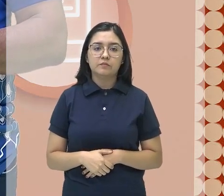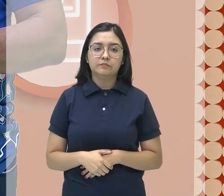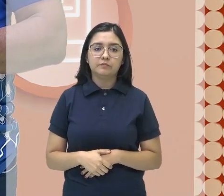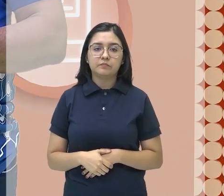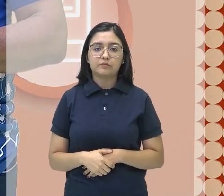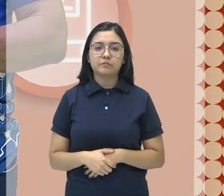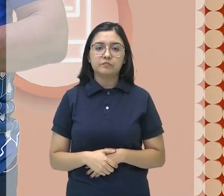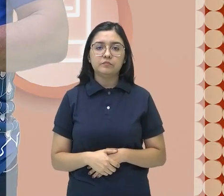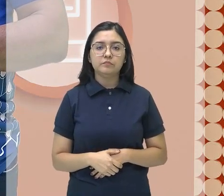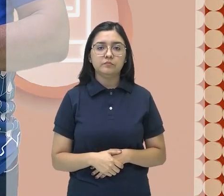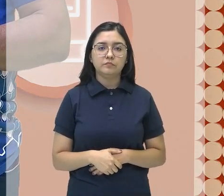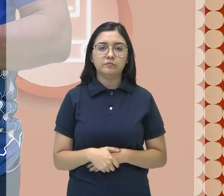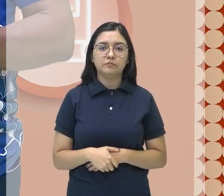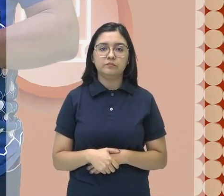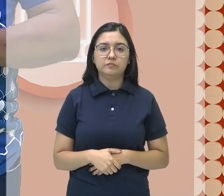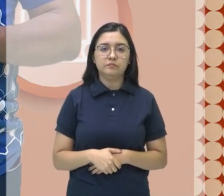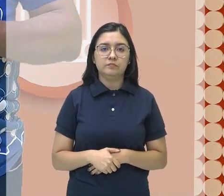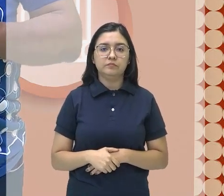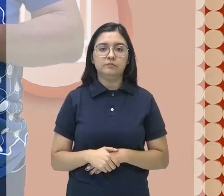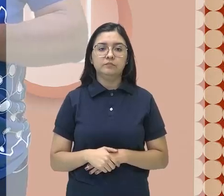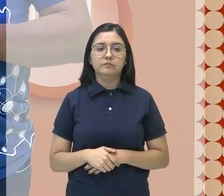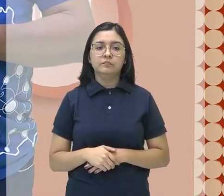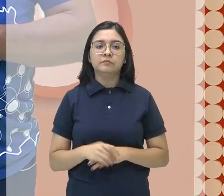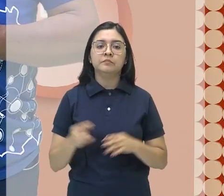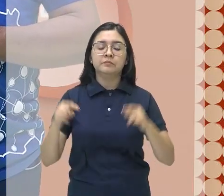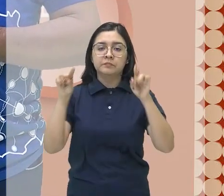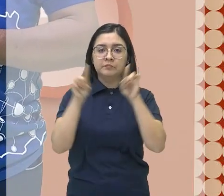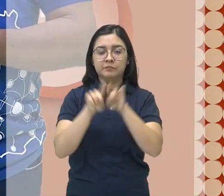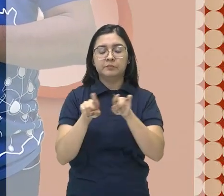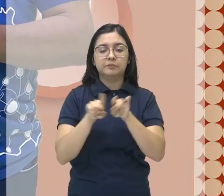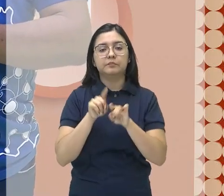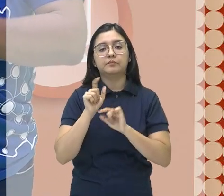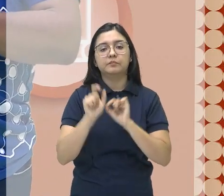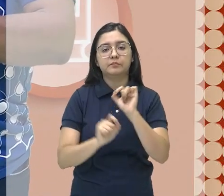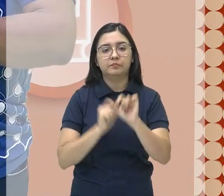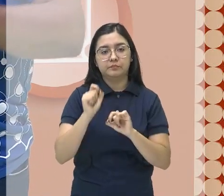tecnologia. Outra coisa também é